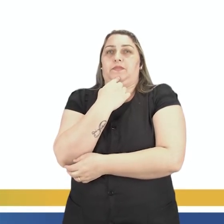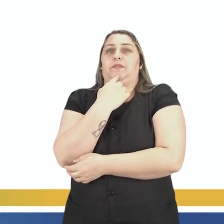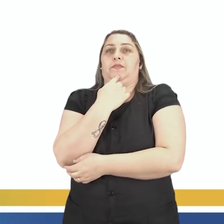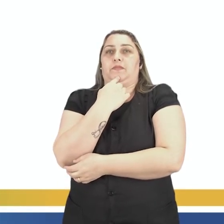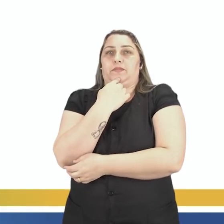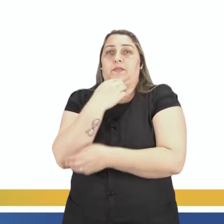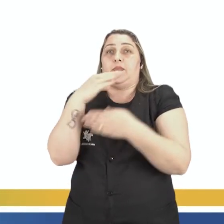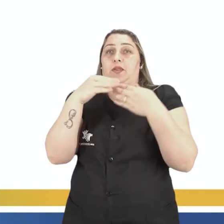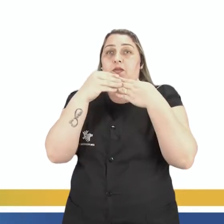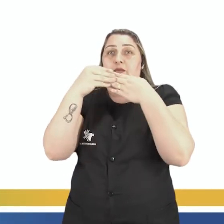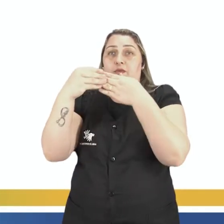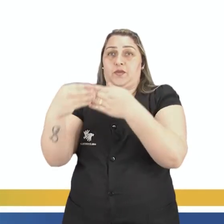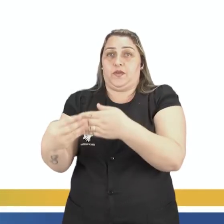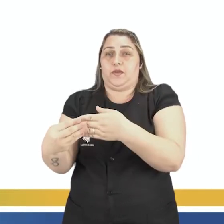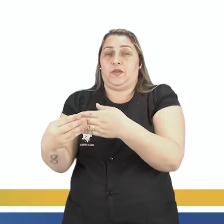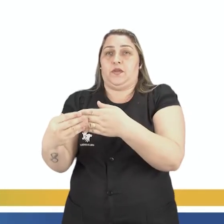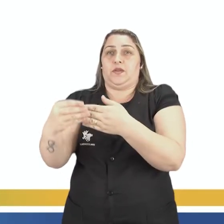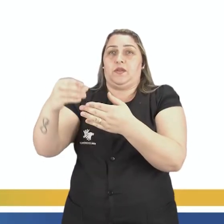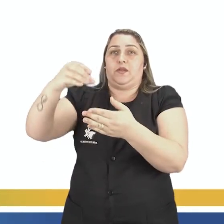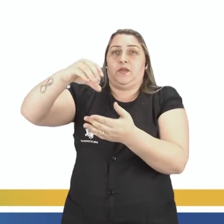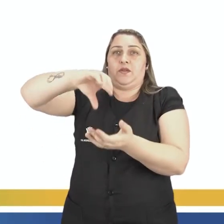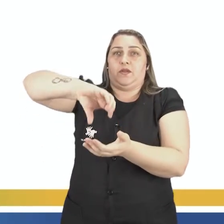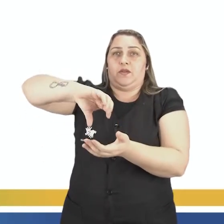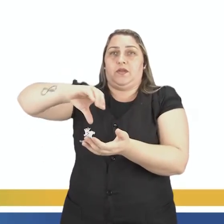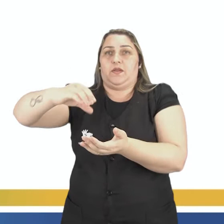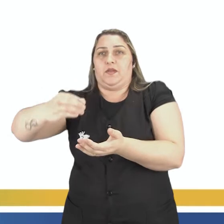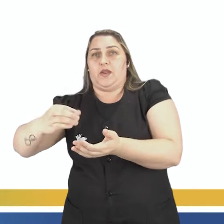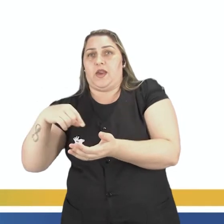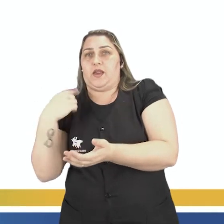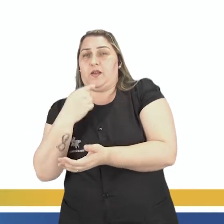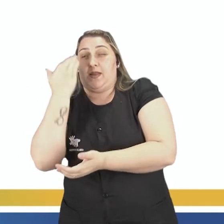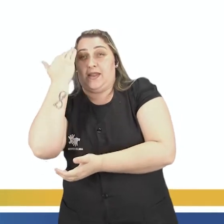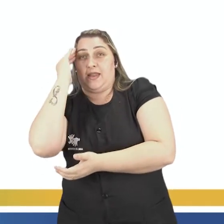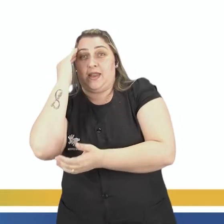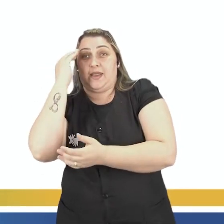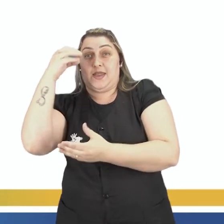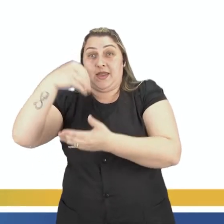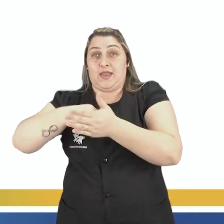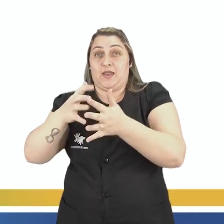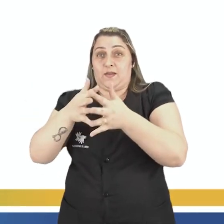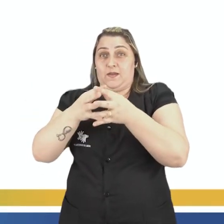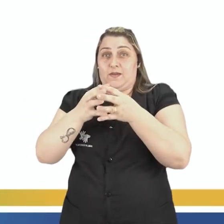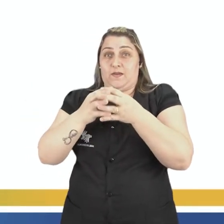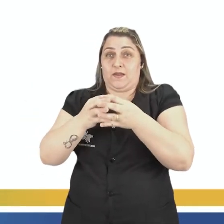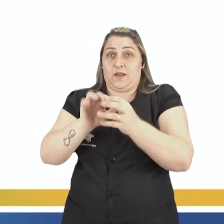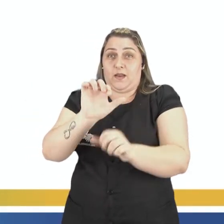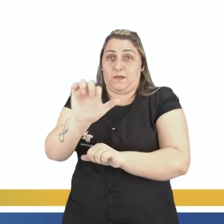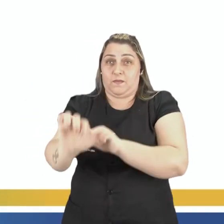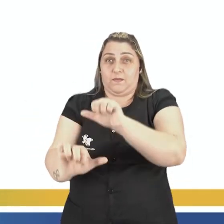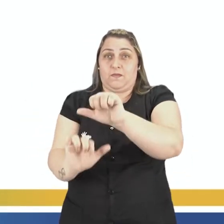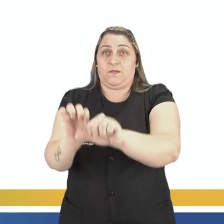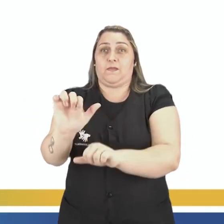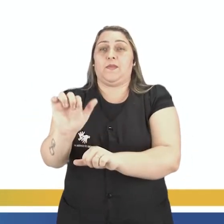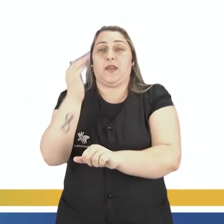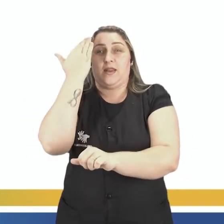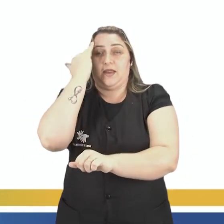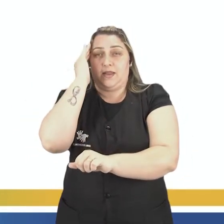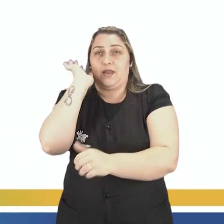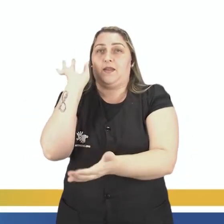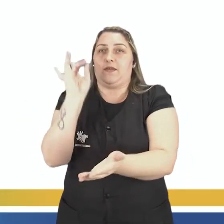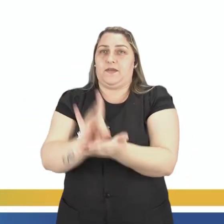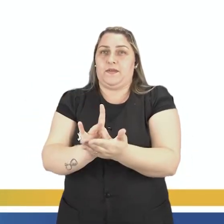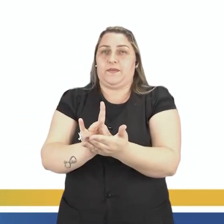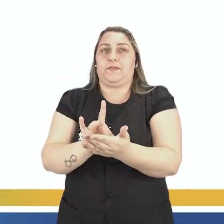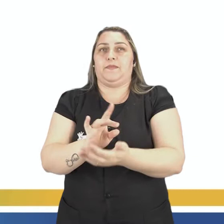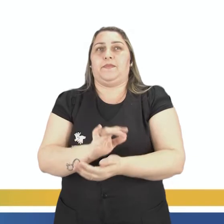Imagens que vão chegar de cabeça para baixo e só lá no cérebro que ela será transformada, traduzida da forma